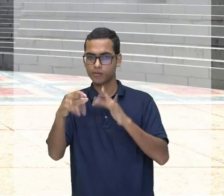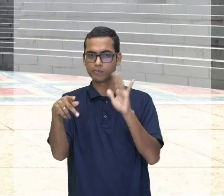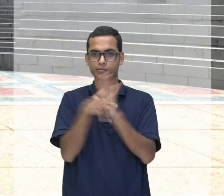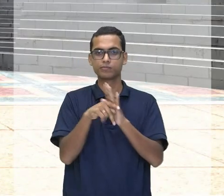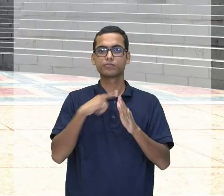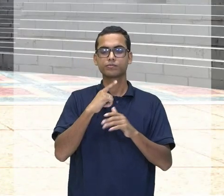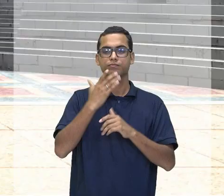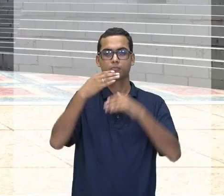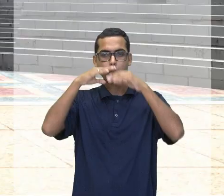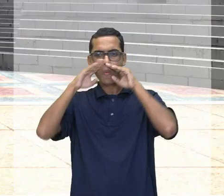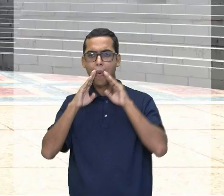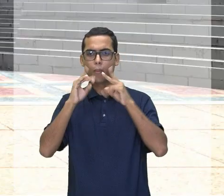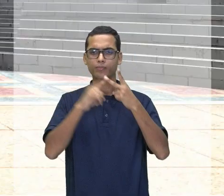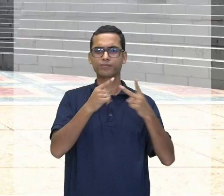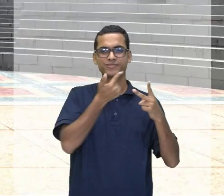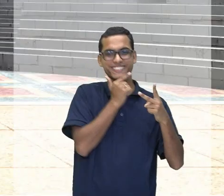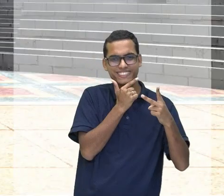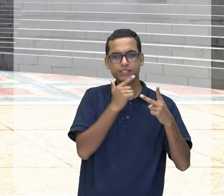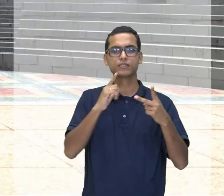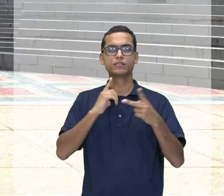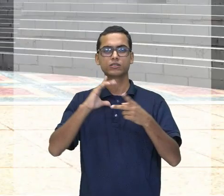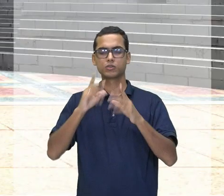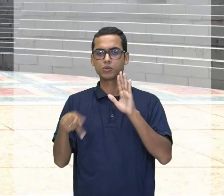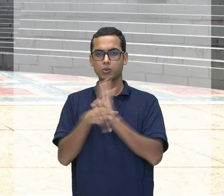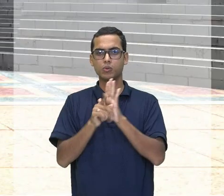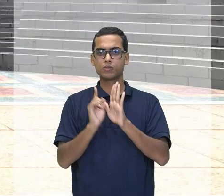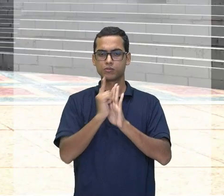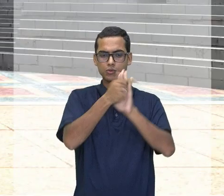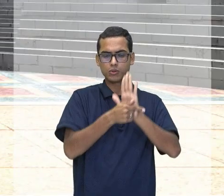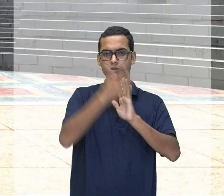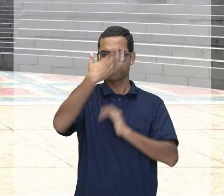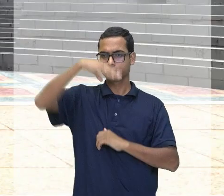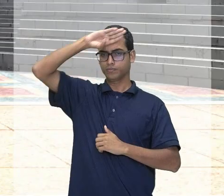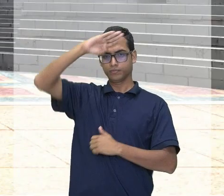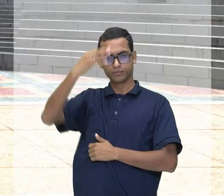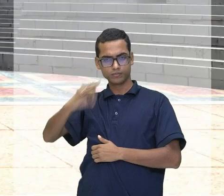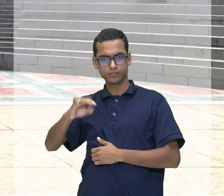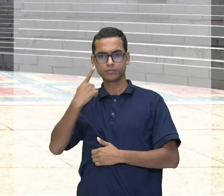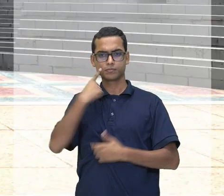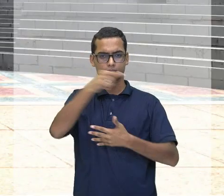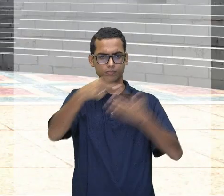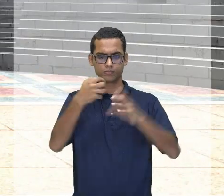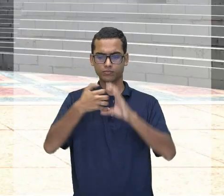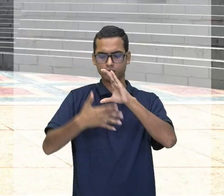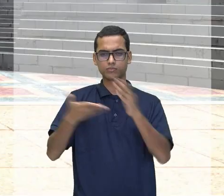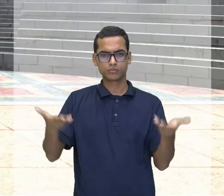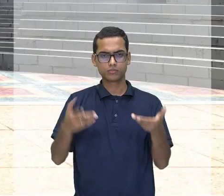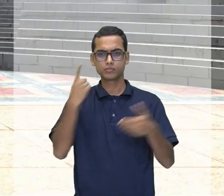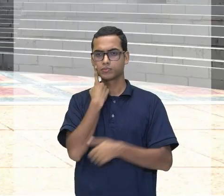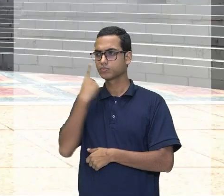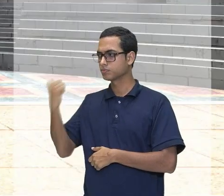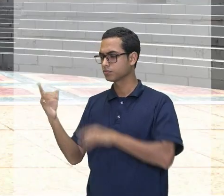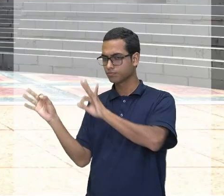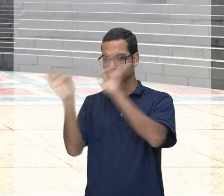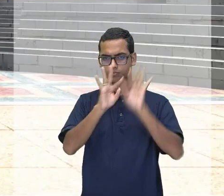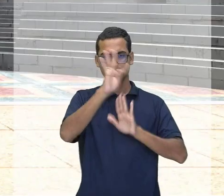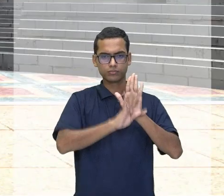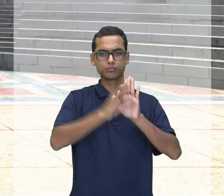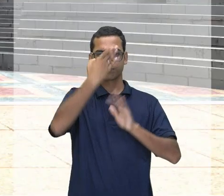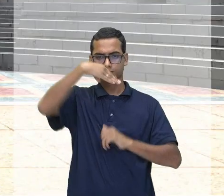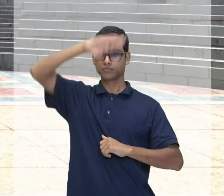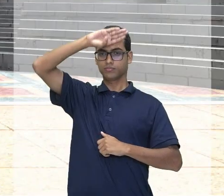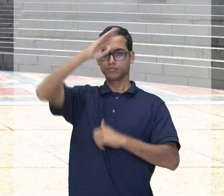básicas aí do nosso gênero dramático, tá bom? Então, vamos às principais características do nosso texto dramático. Olha